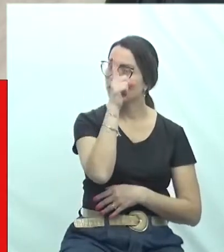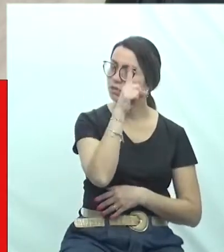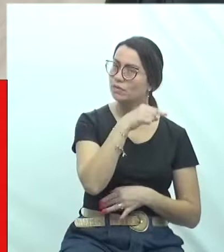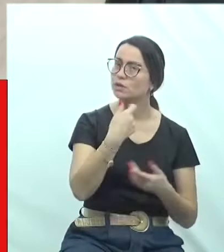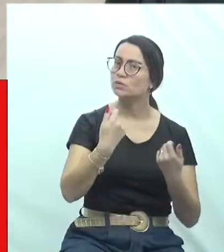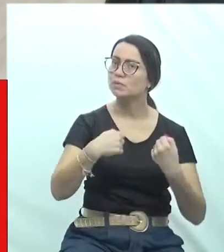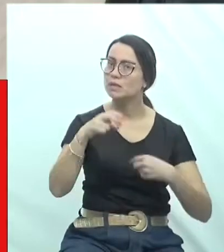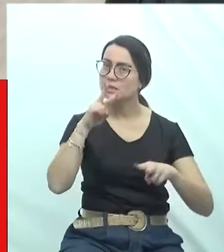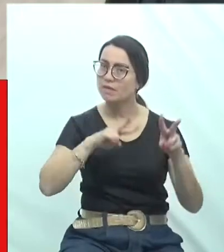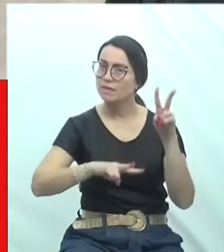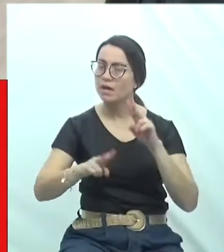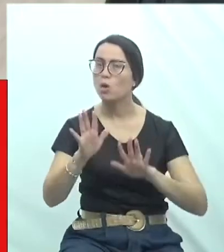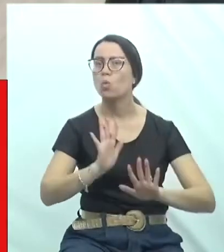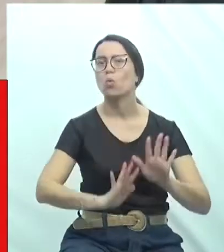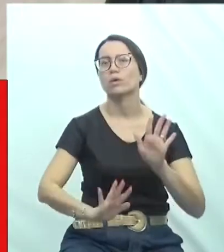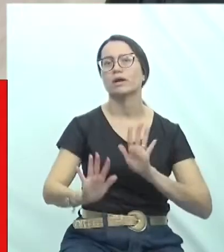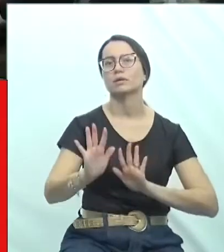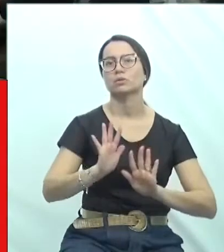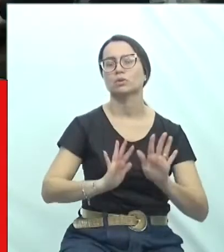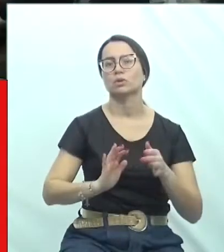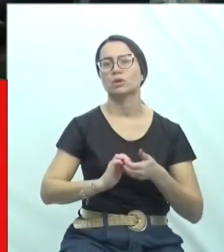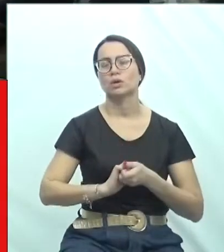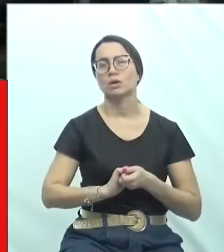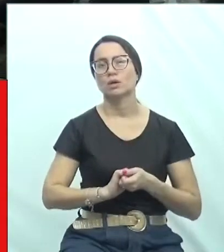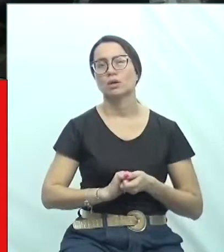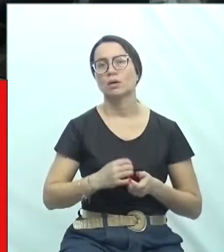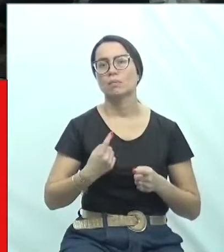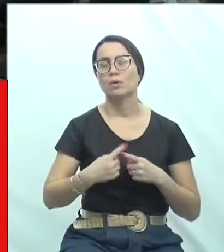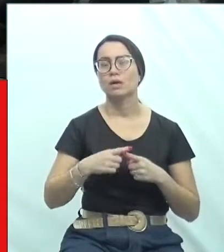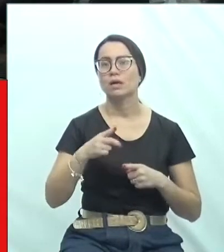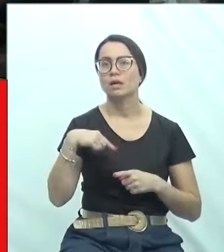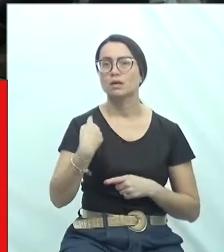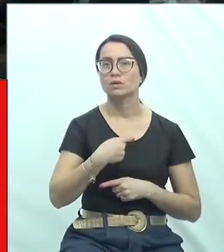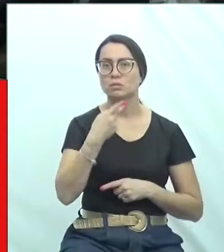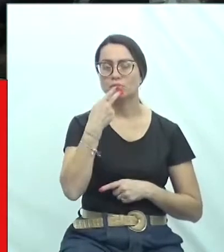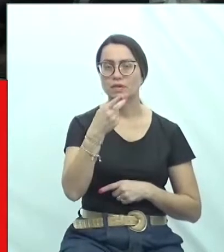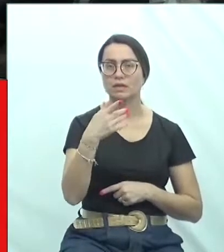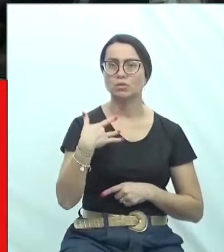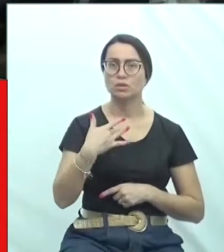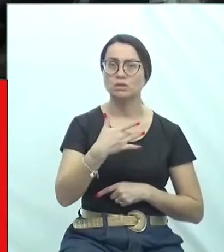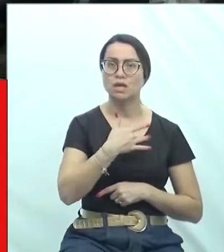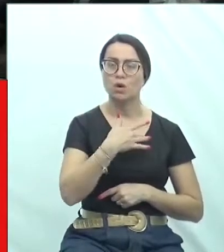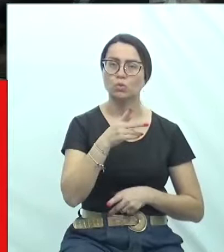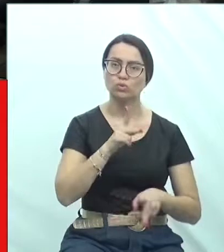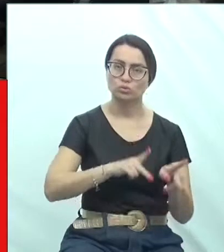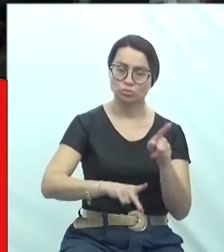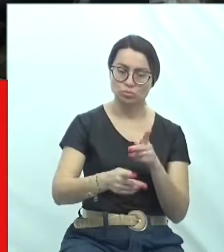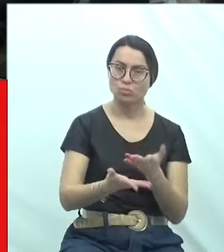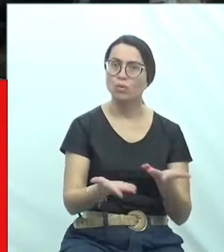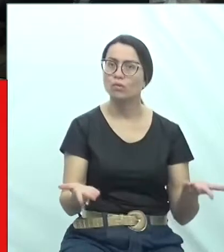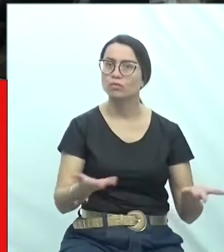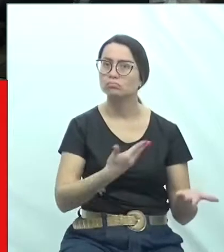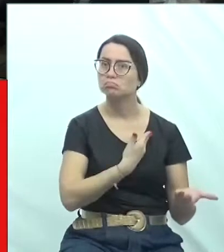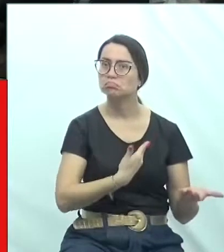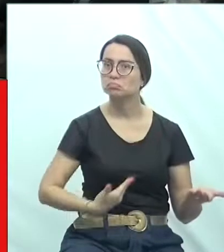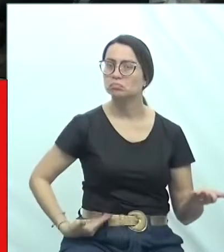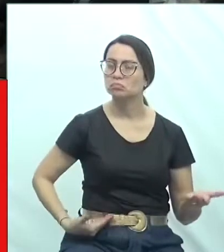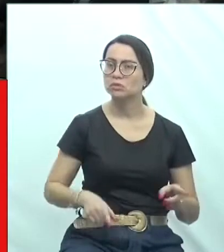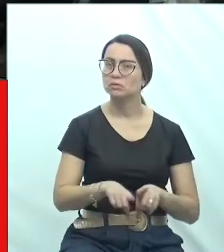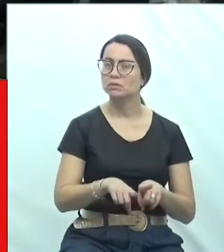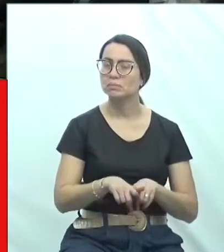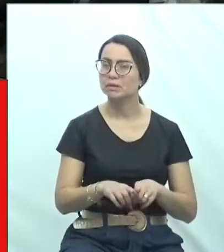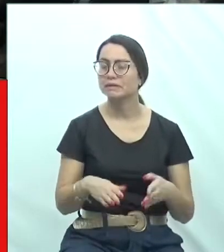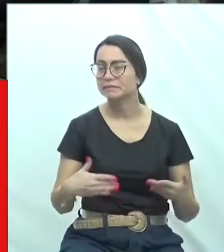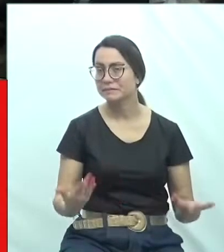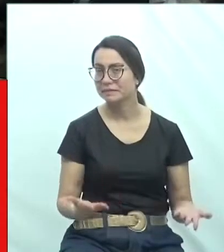gente tem que tomar muito cuidado, porque nós estamos tratando de saúde pública, né? Nós temos uma responsabilidade muito grande,